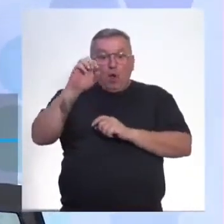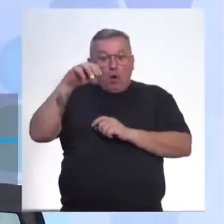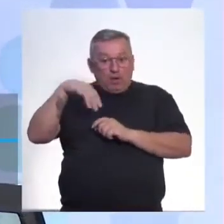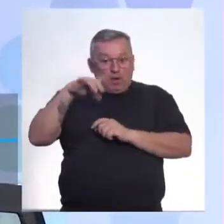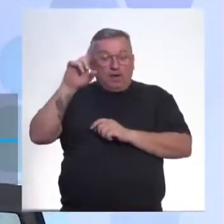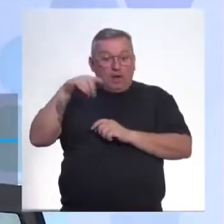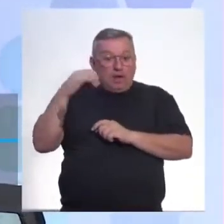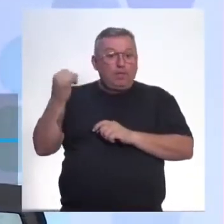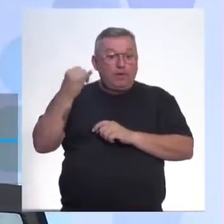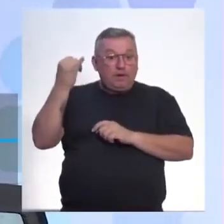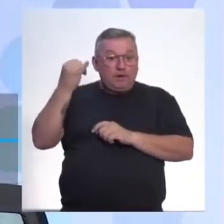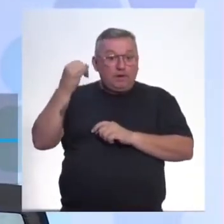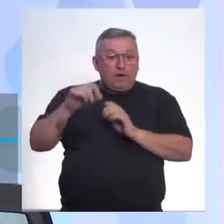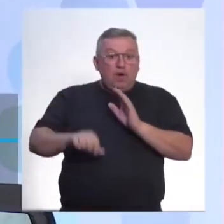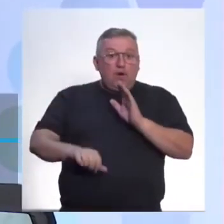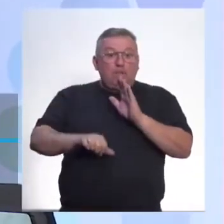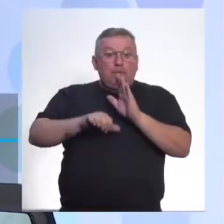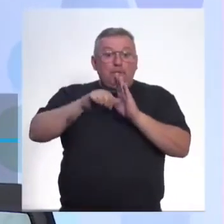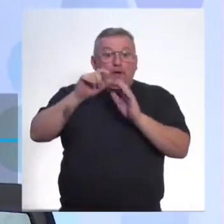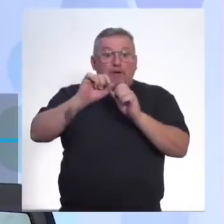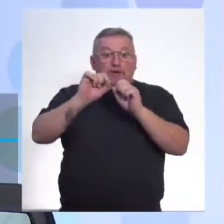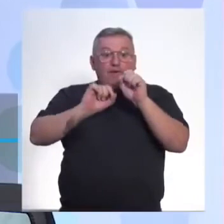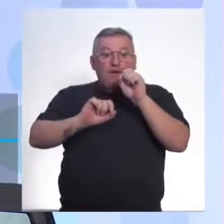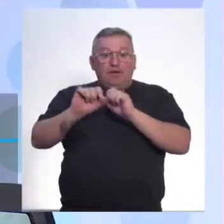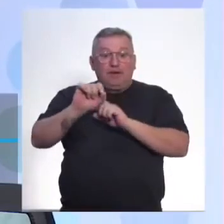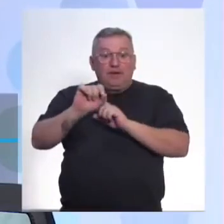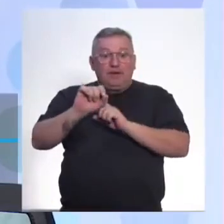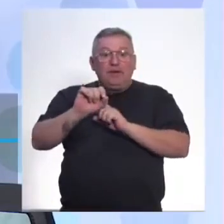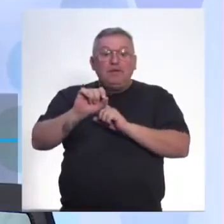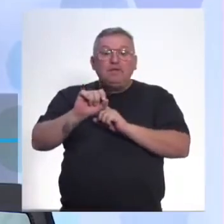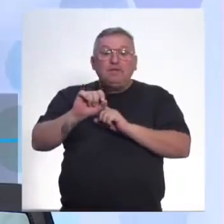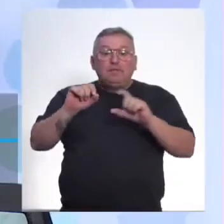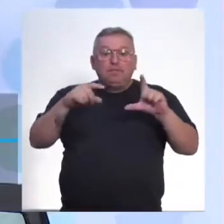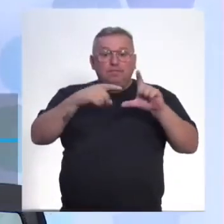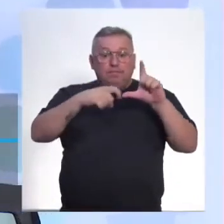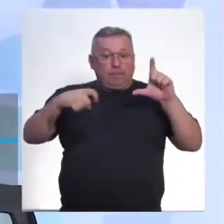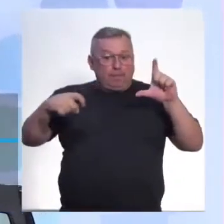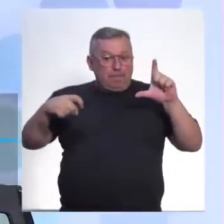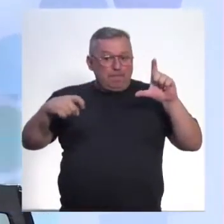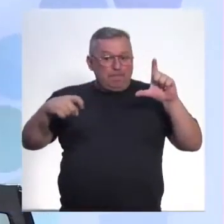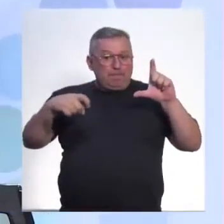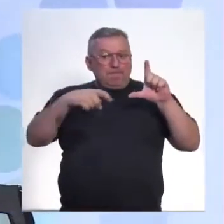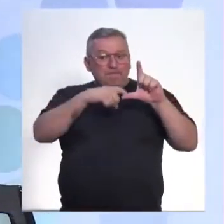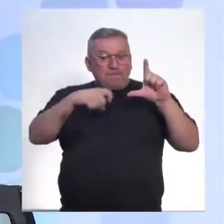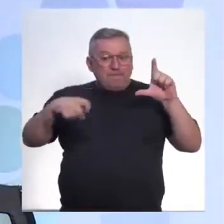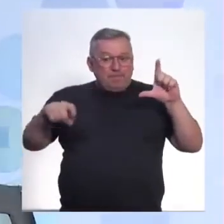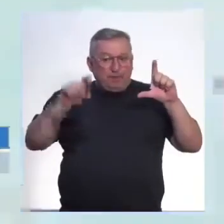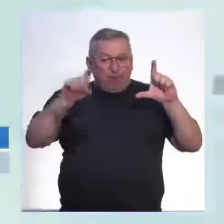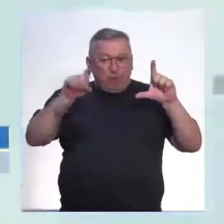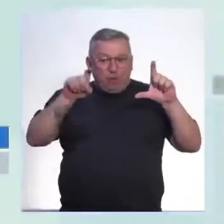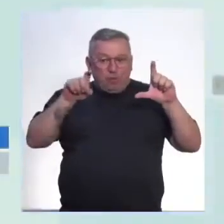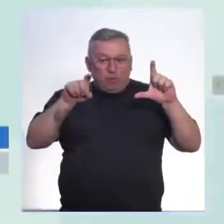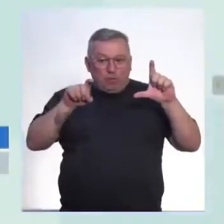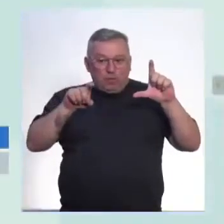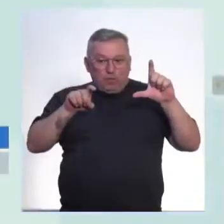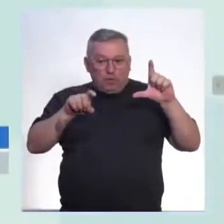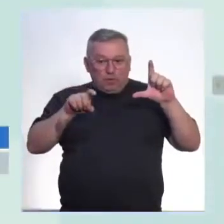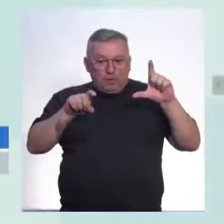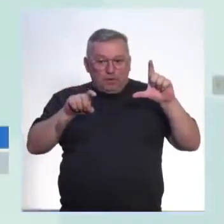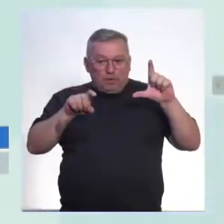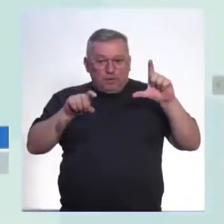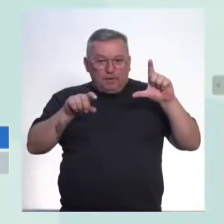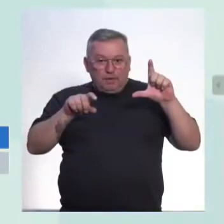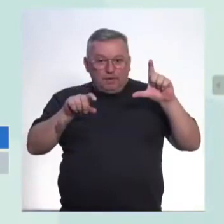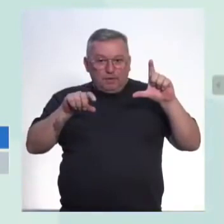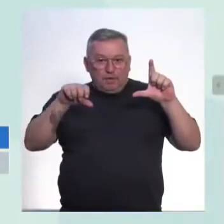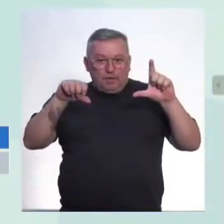importante? Se é importante, primeiro você faz o quê? A projeção no X. Beleza? Portanto, as coordenadas do ponto A temos aqui,